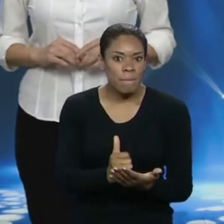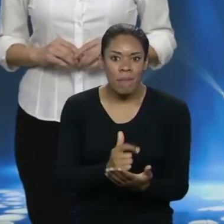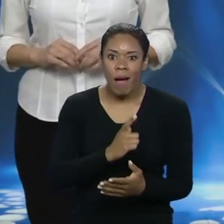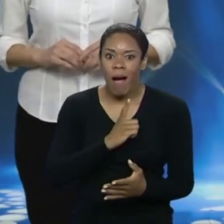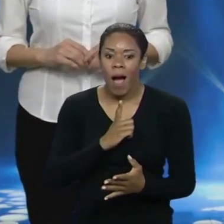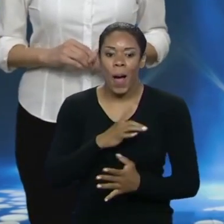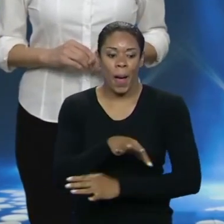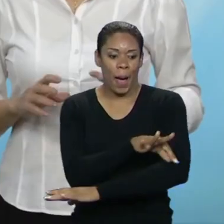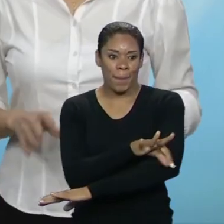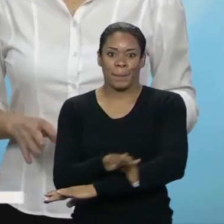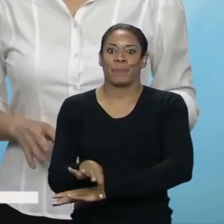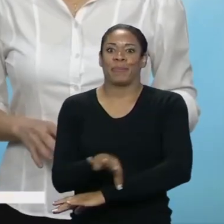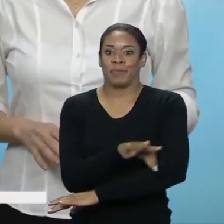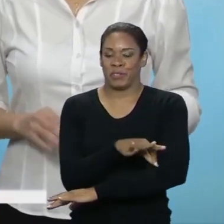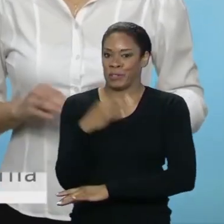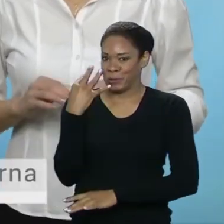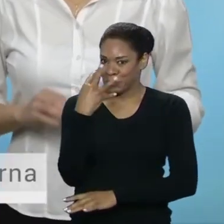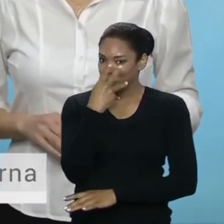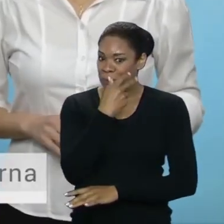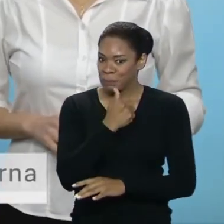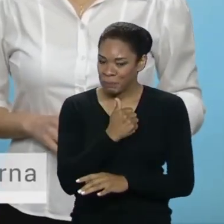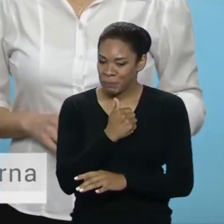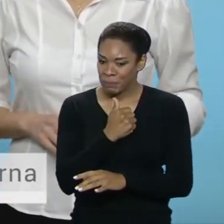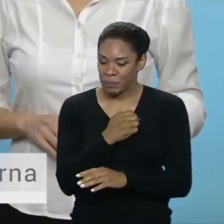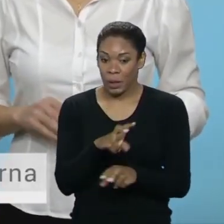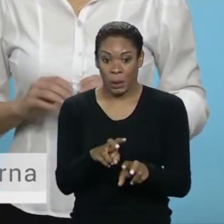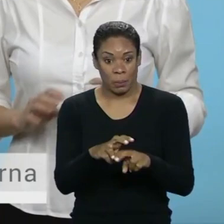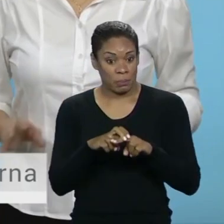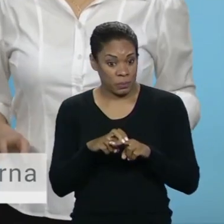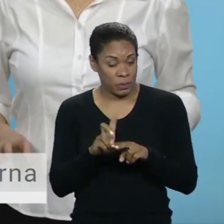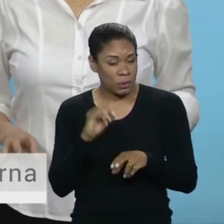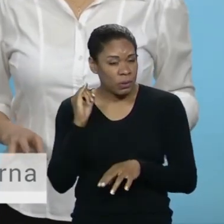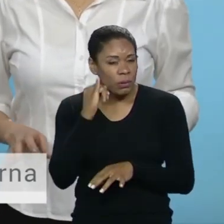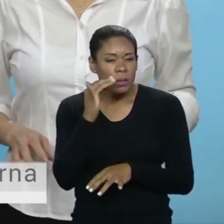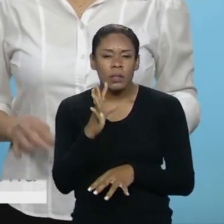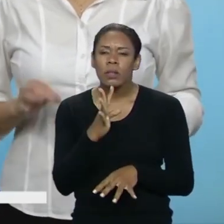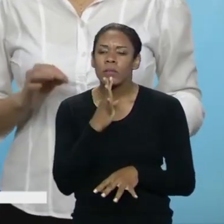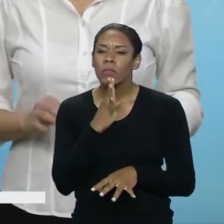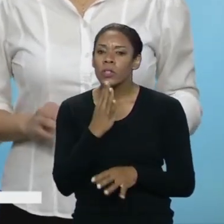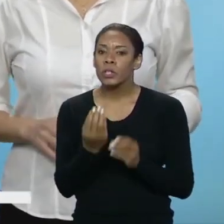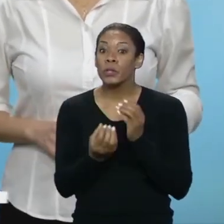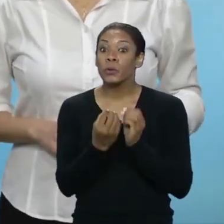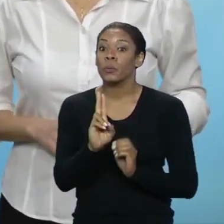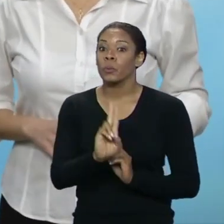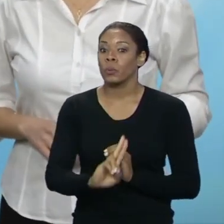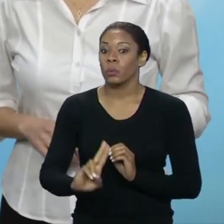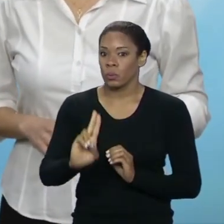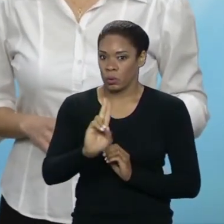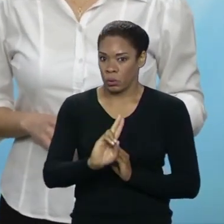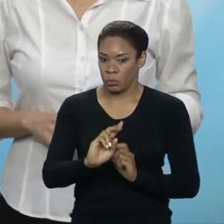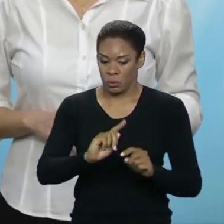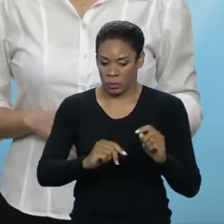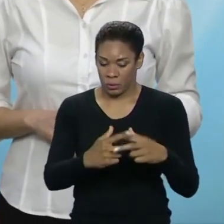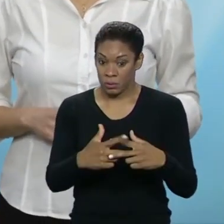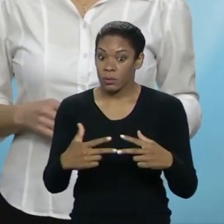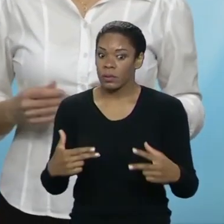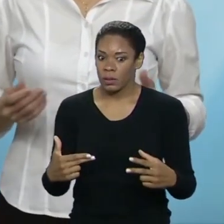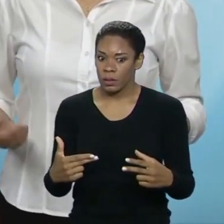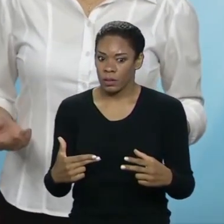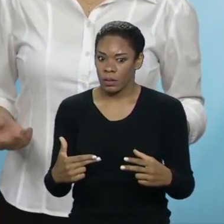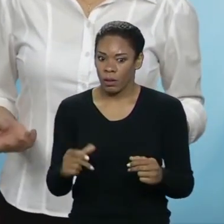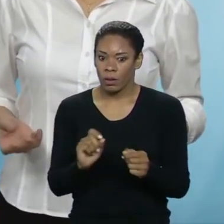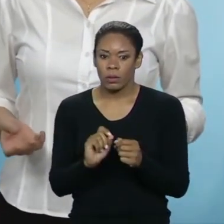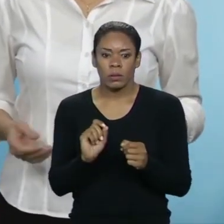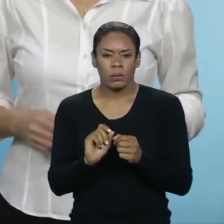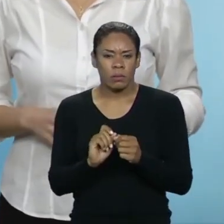projeto arquitetônico. Por isso, é importante conhecermos os principais materiais e dispositivos utilizados em projetos de